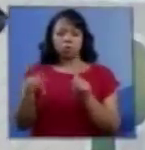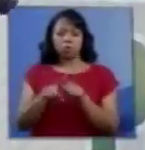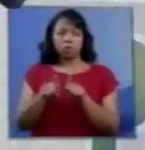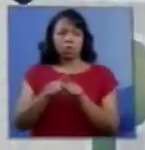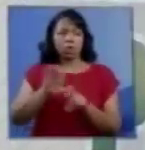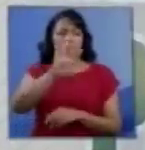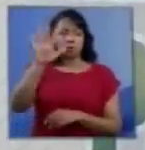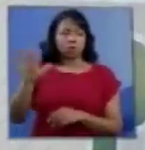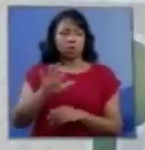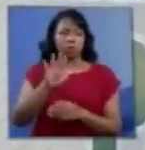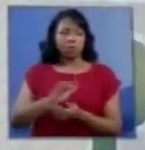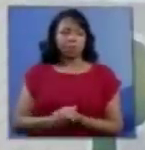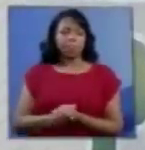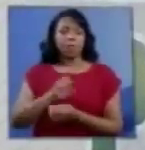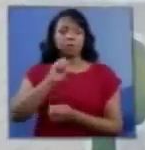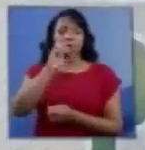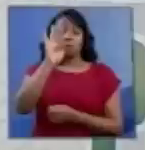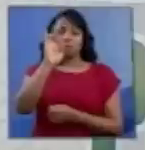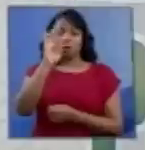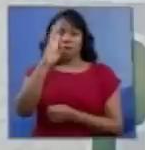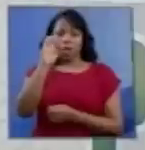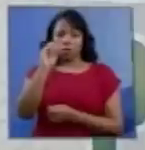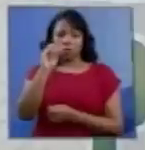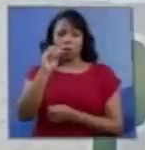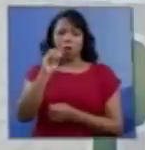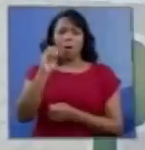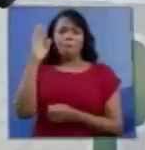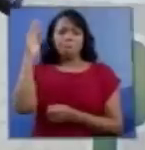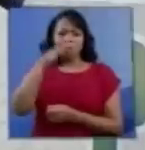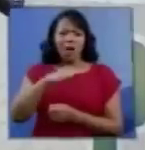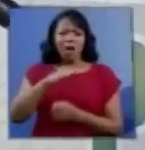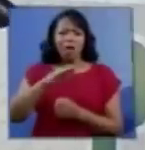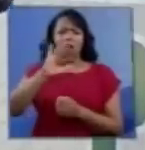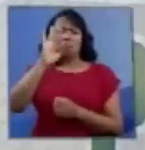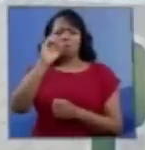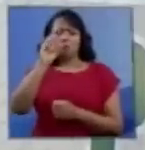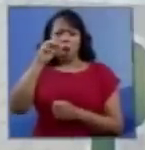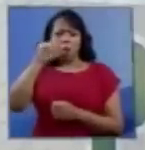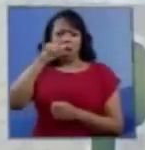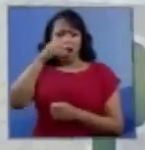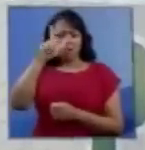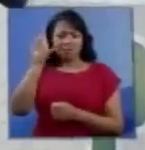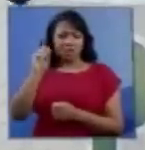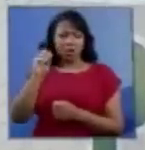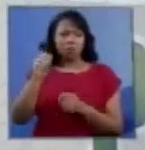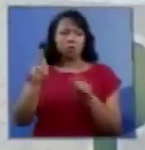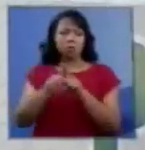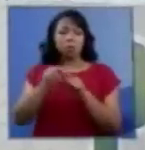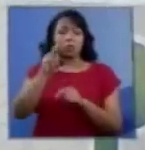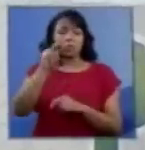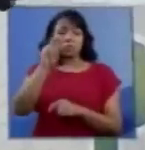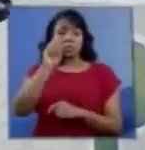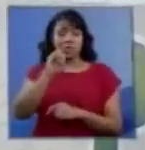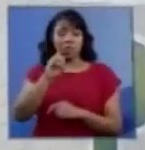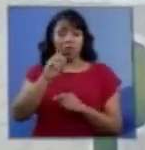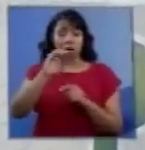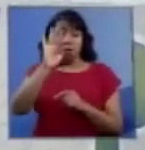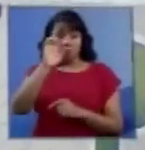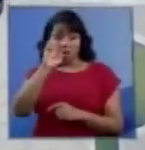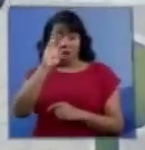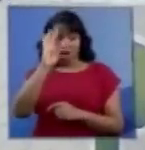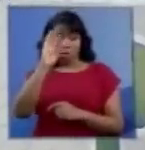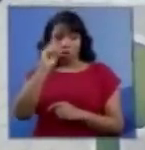uerg se o feto fosse uma malformação não humana se o feto nunca pudesse nascer